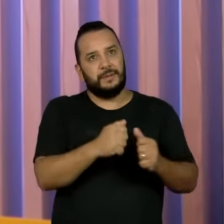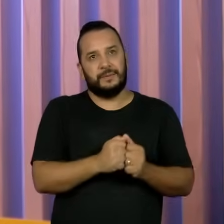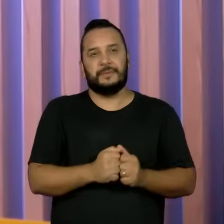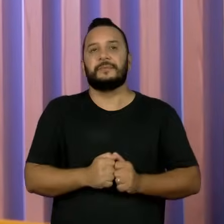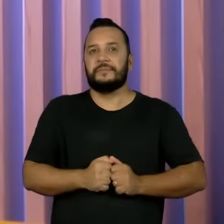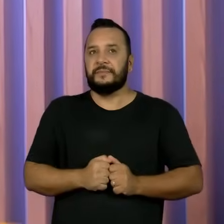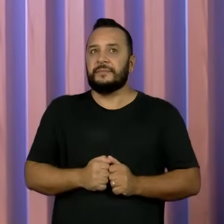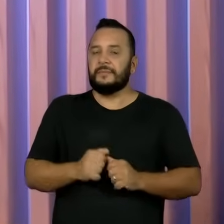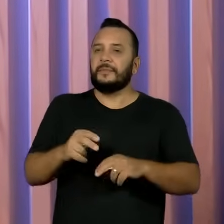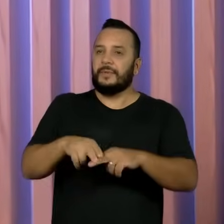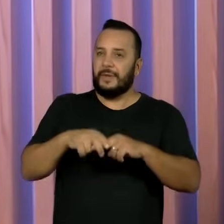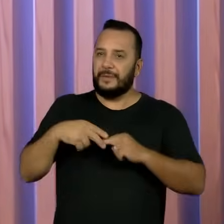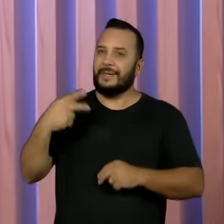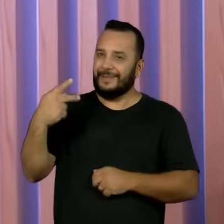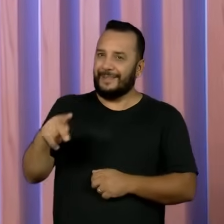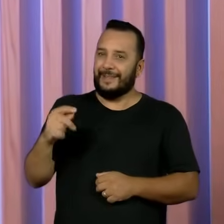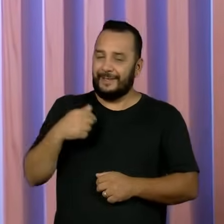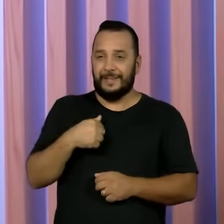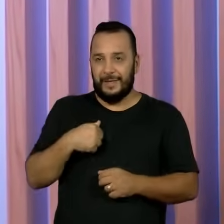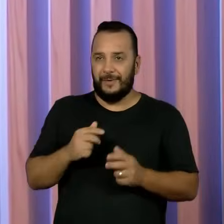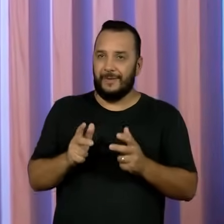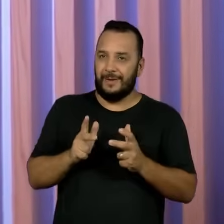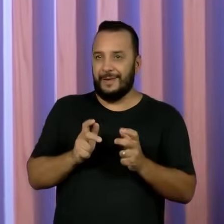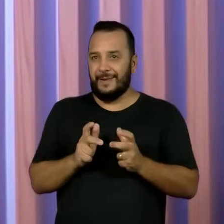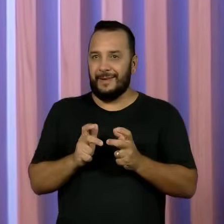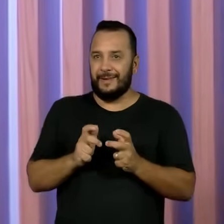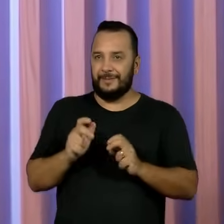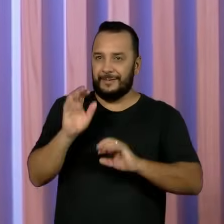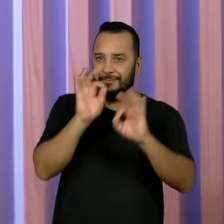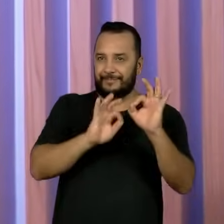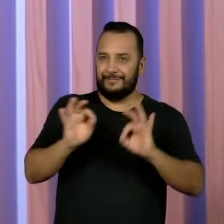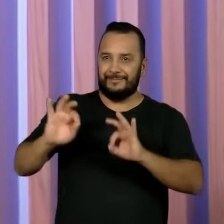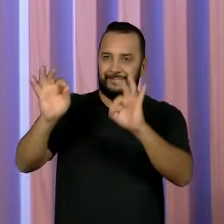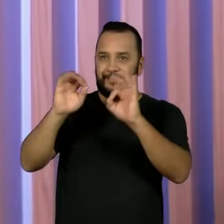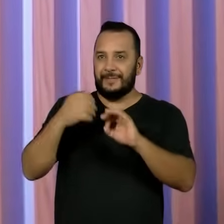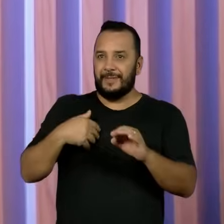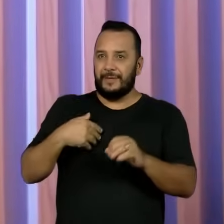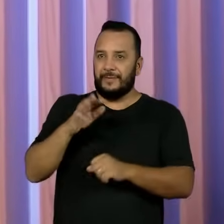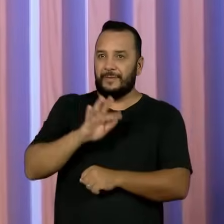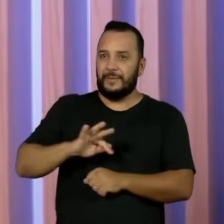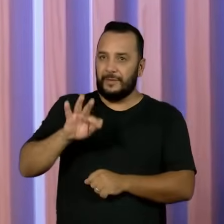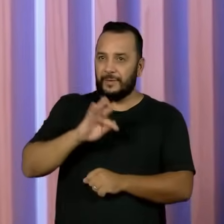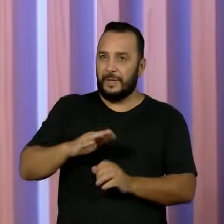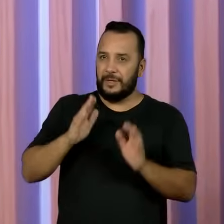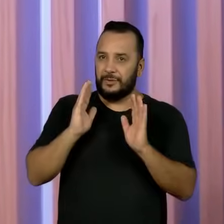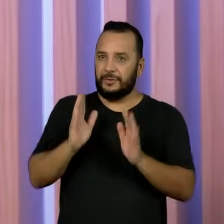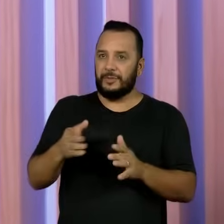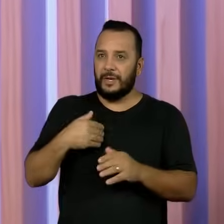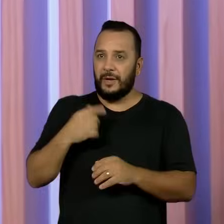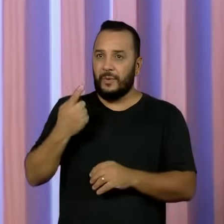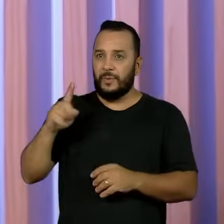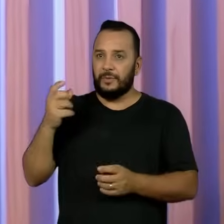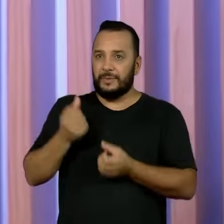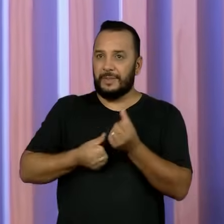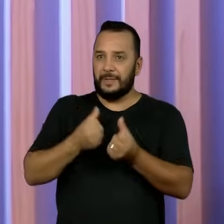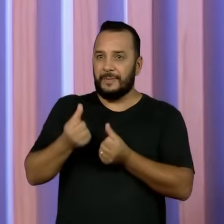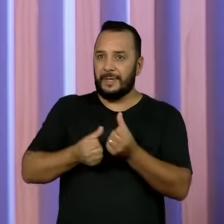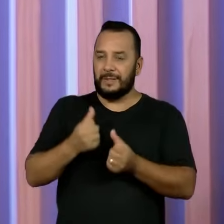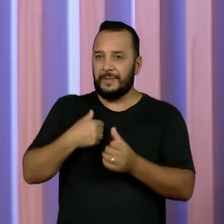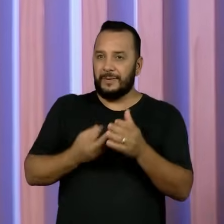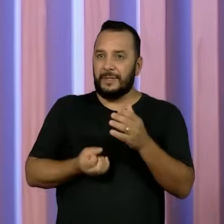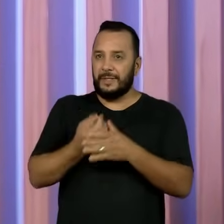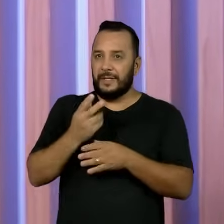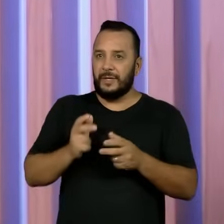foi por causa dela que eu virei game designer, né? Então, estava fazendo a faculdade, terminando ali o último semestre, eu tive que fazer um